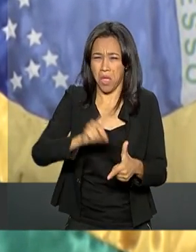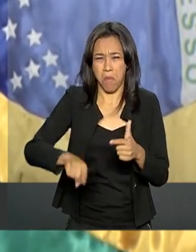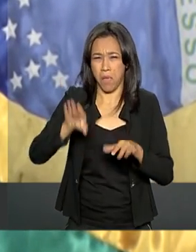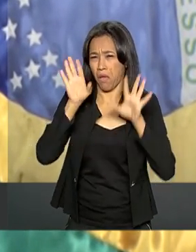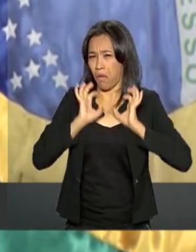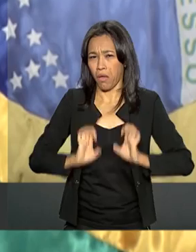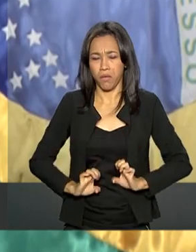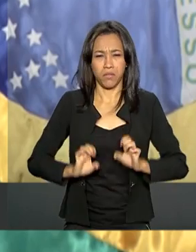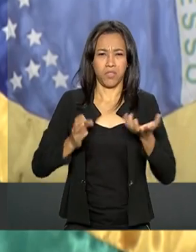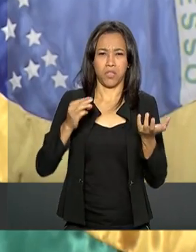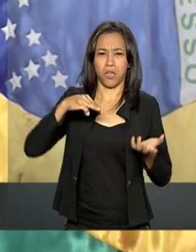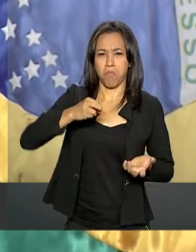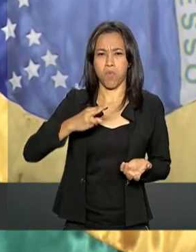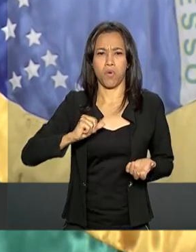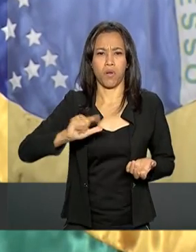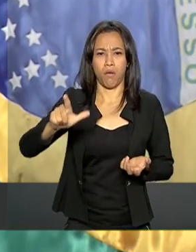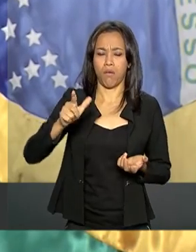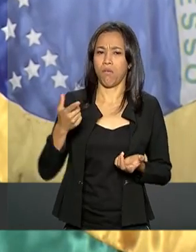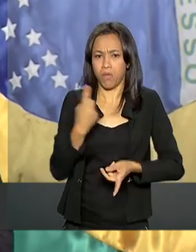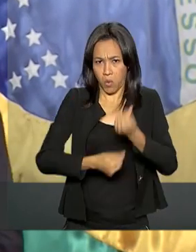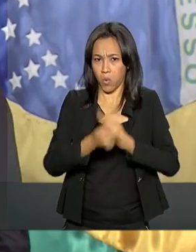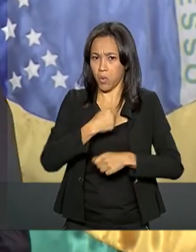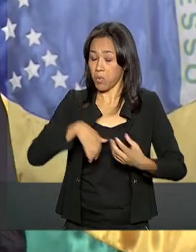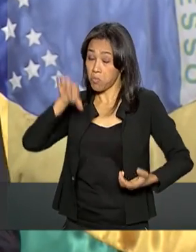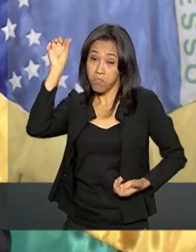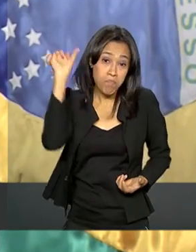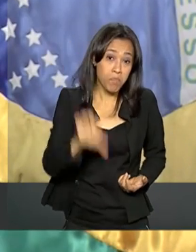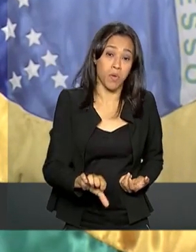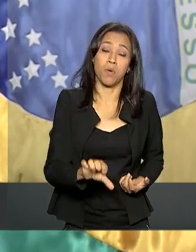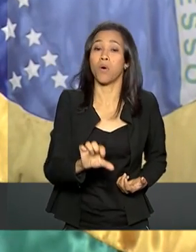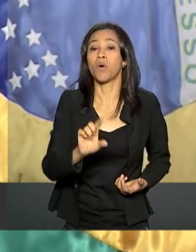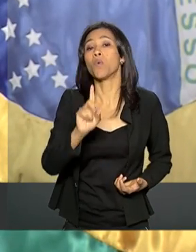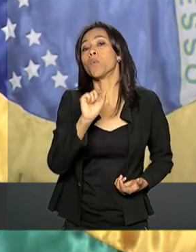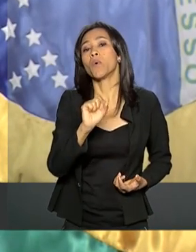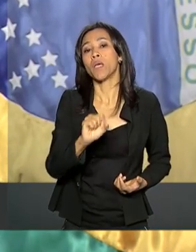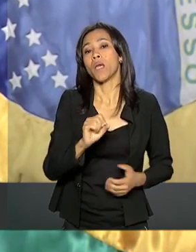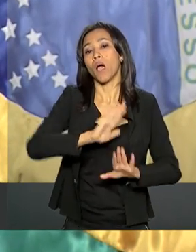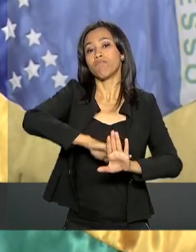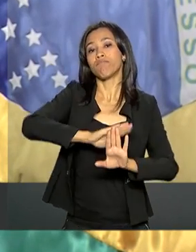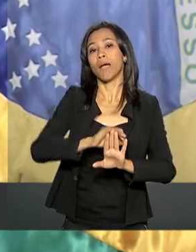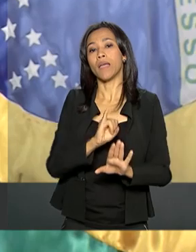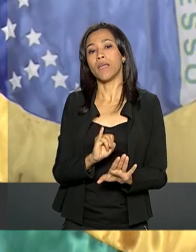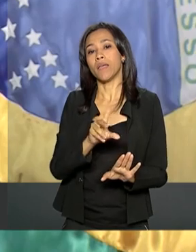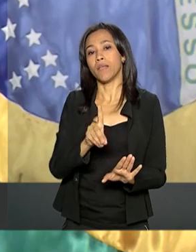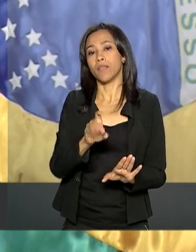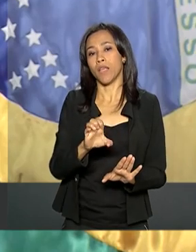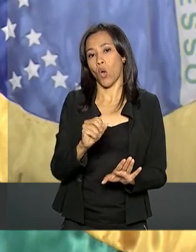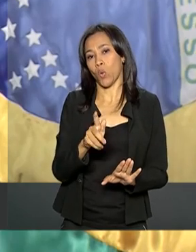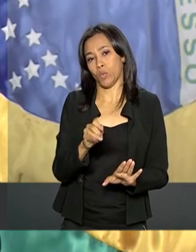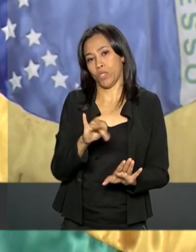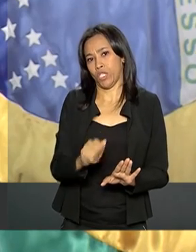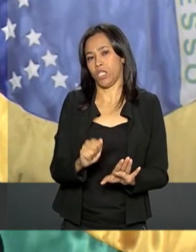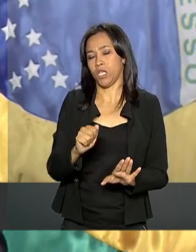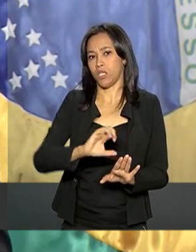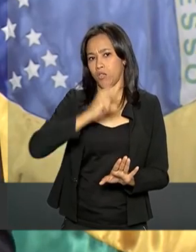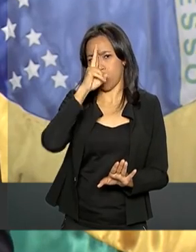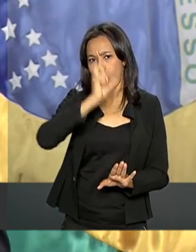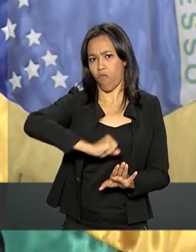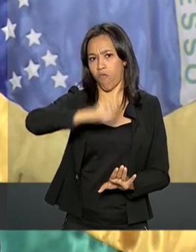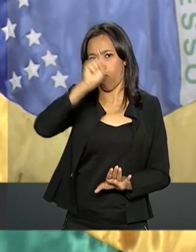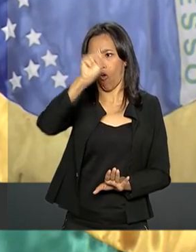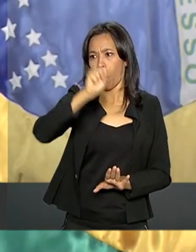e econômica. E mais grave do que isso, a questão ideológica falando muito alto, junto em grande parte da